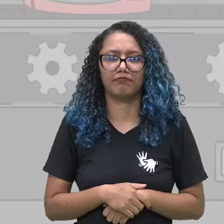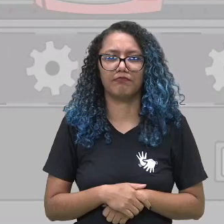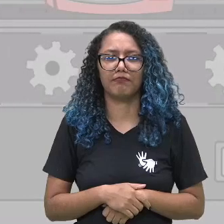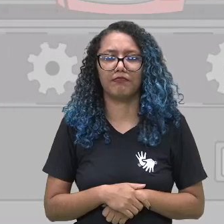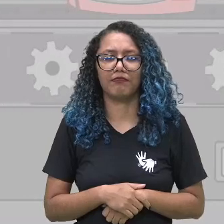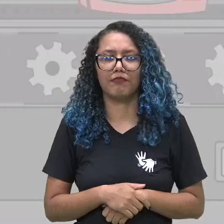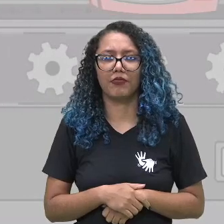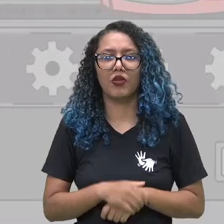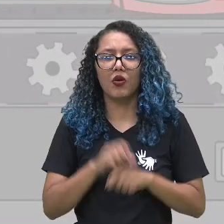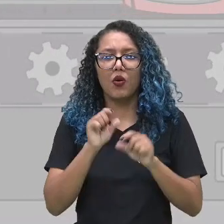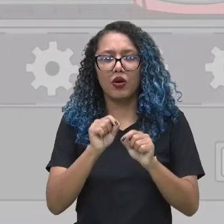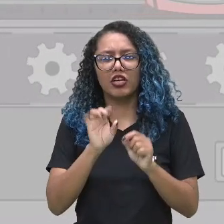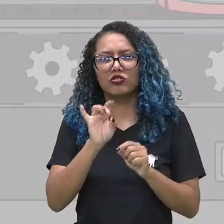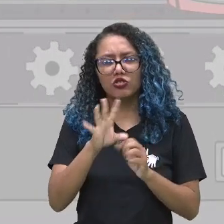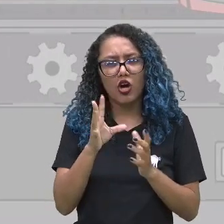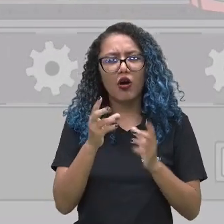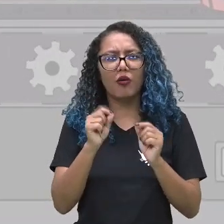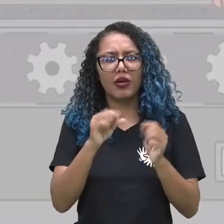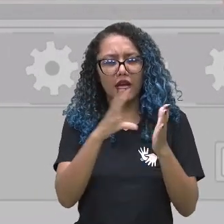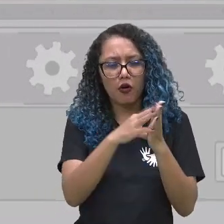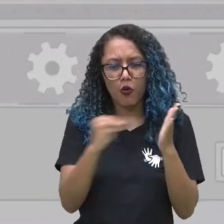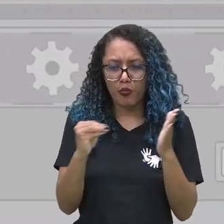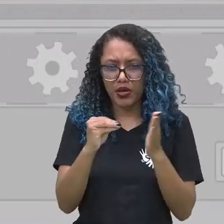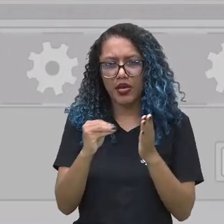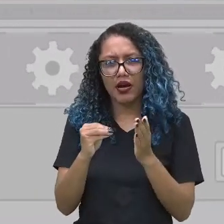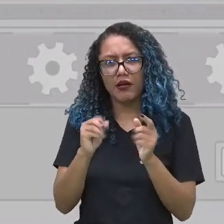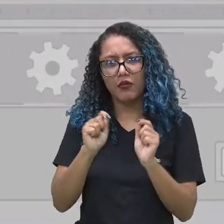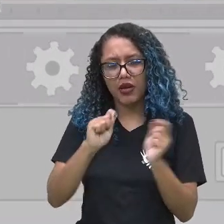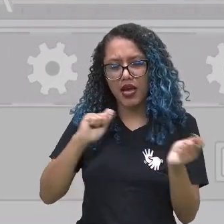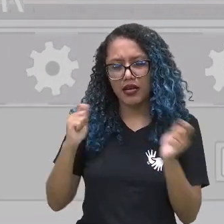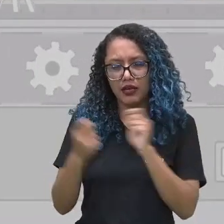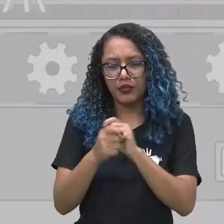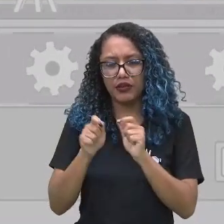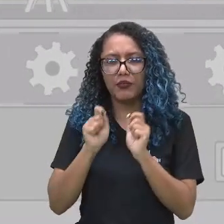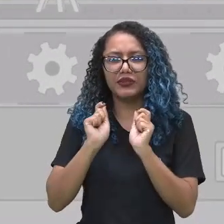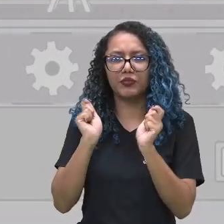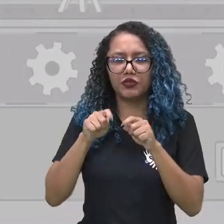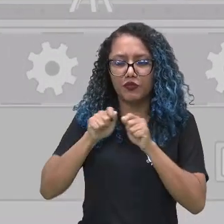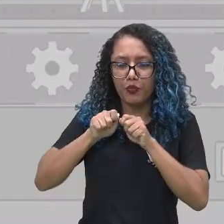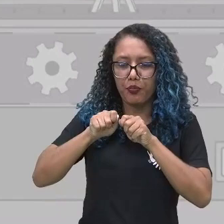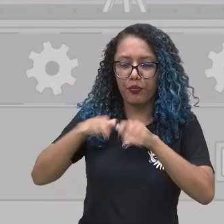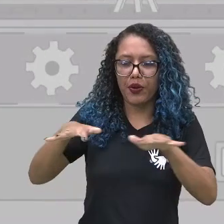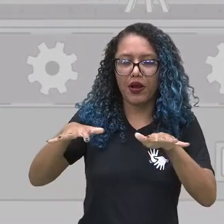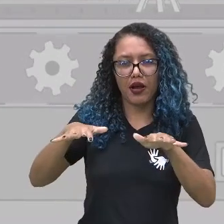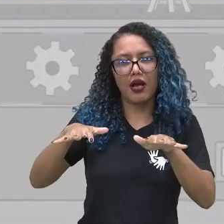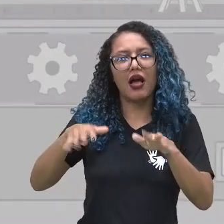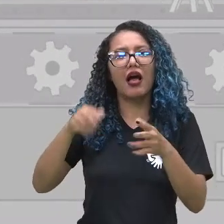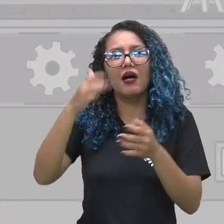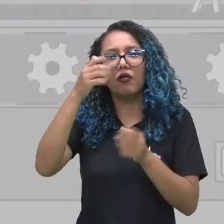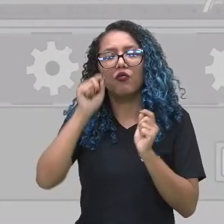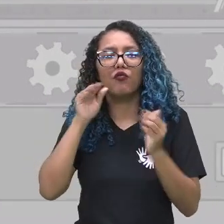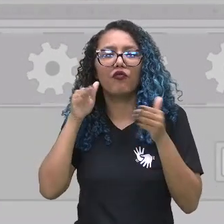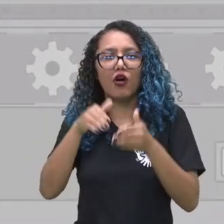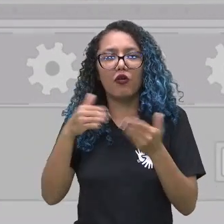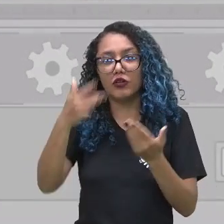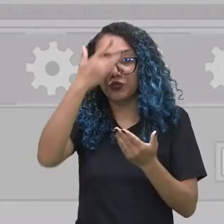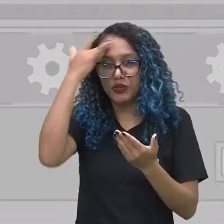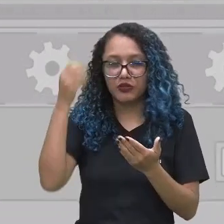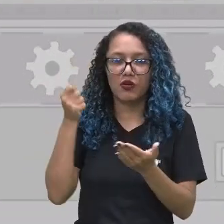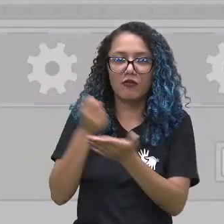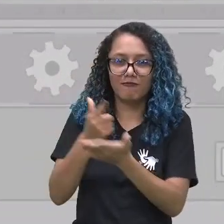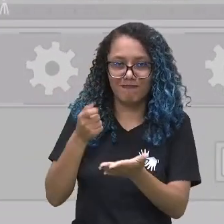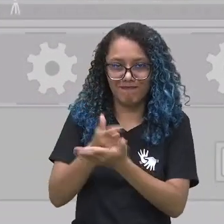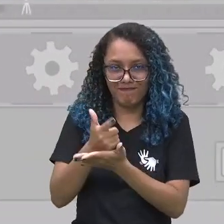reproduzida para que atinja o maior número de espectadores e compradores possíveis. Muito